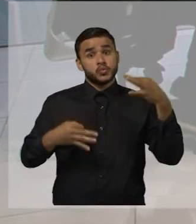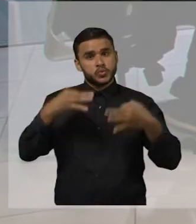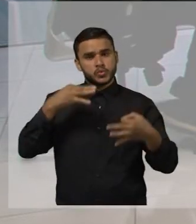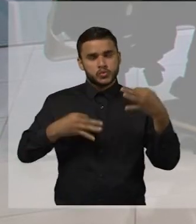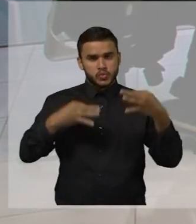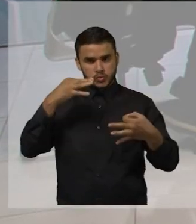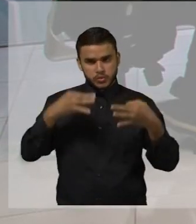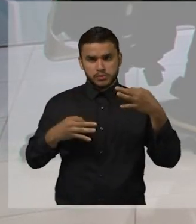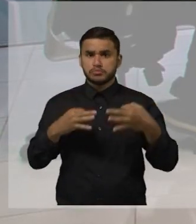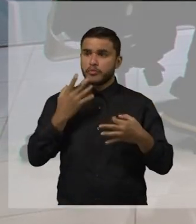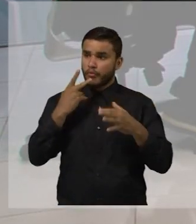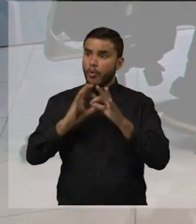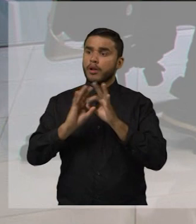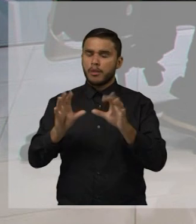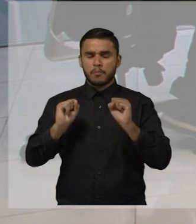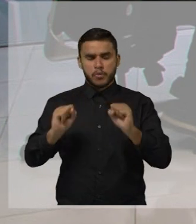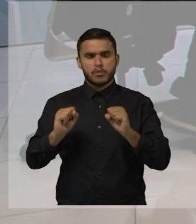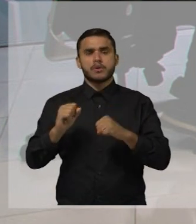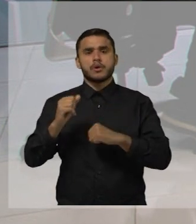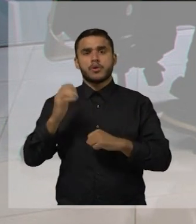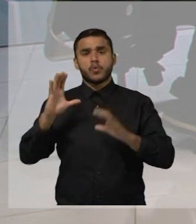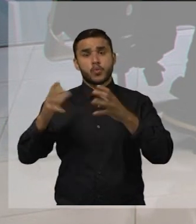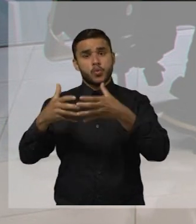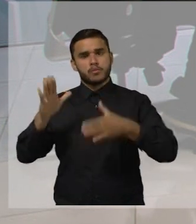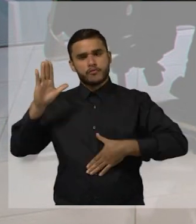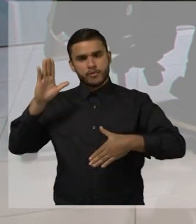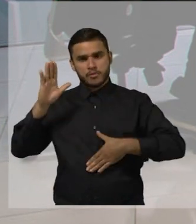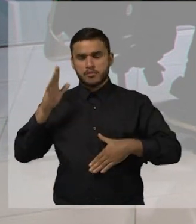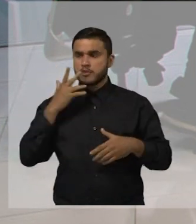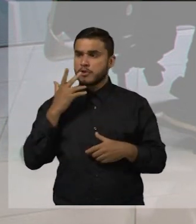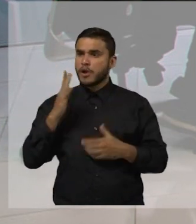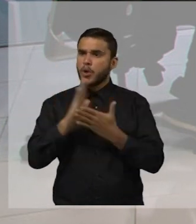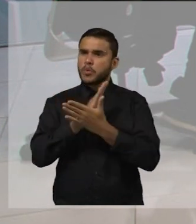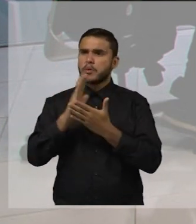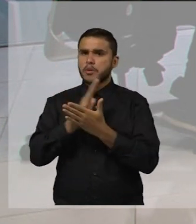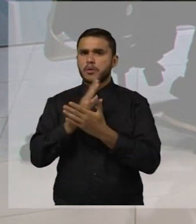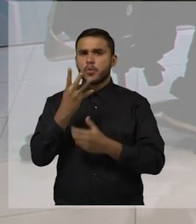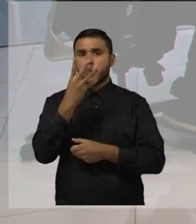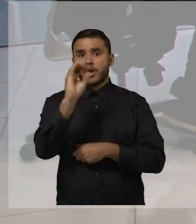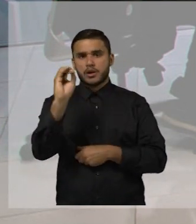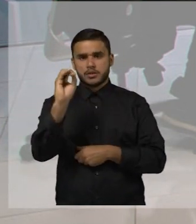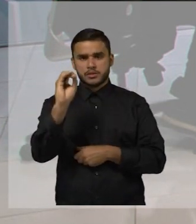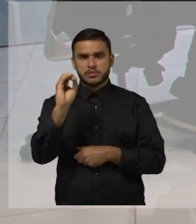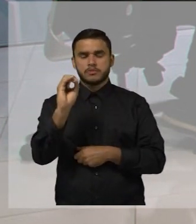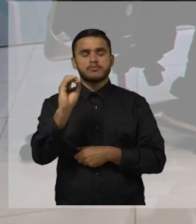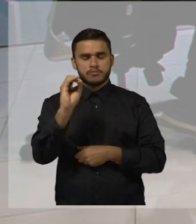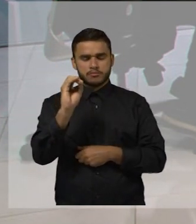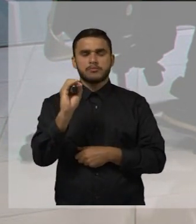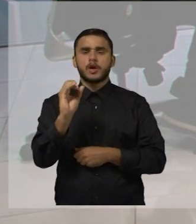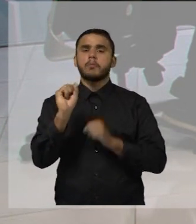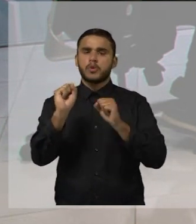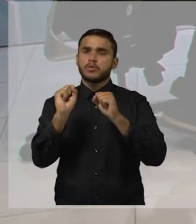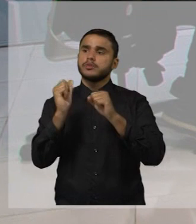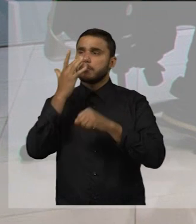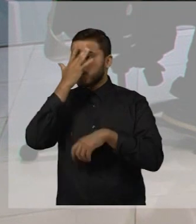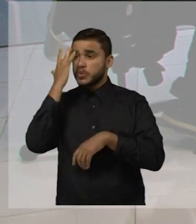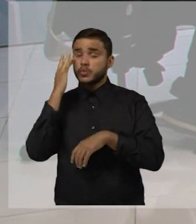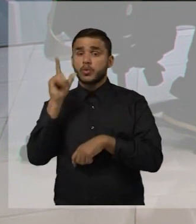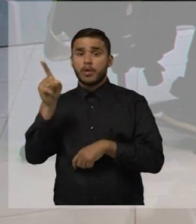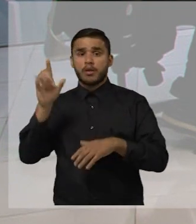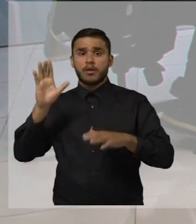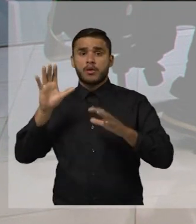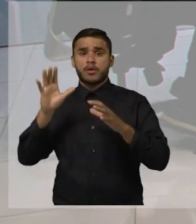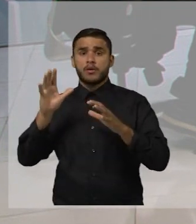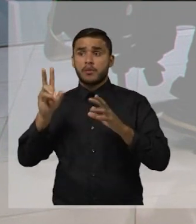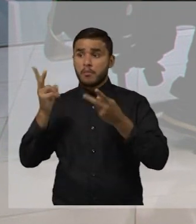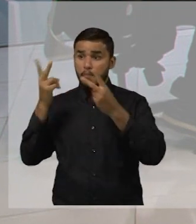de transferências, né? O Poder Judiciário havia expedido 40 autorizações, essa aqui é a palavra, para a transferência